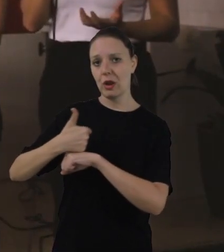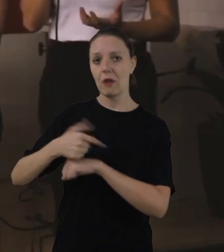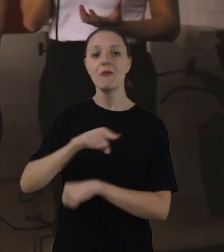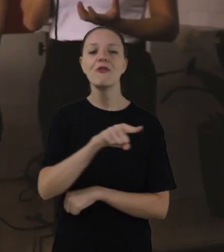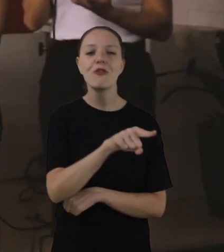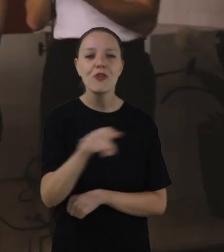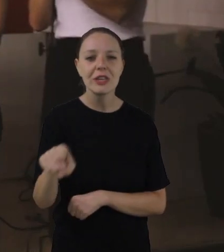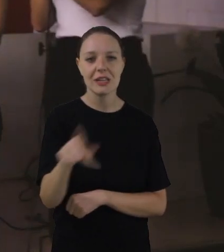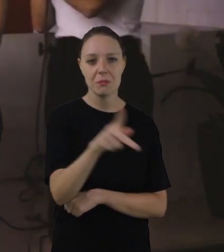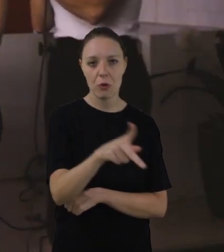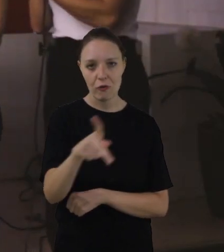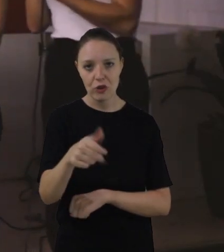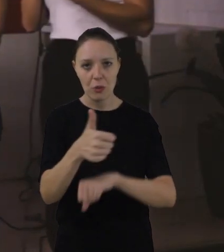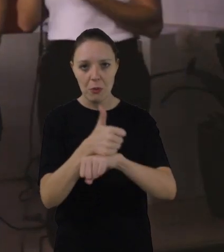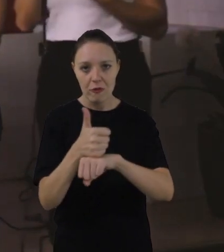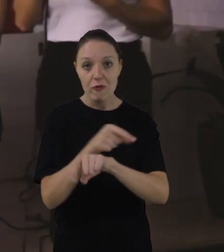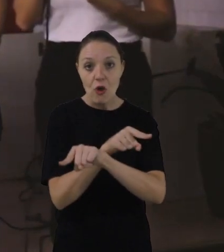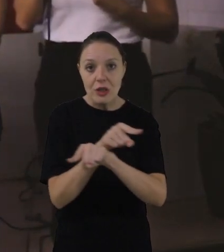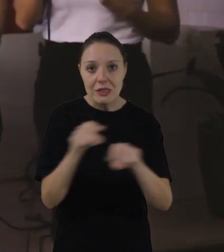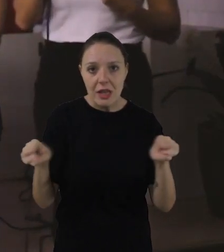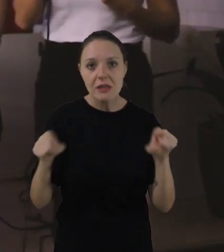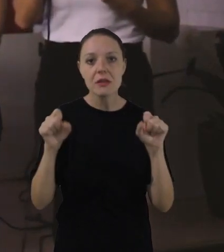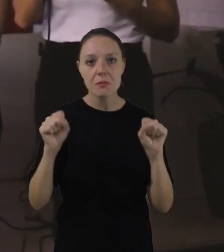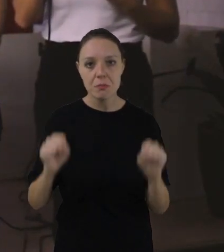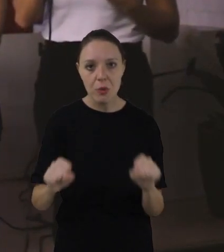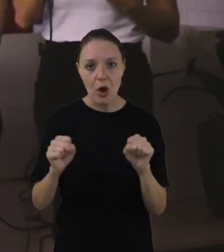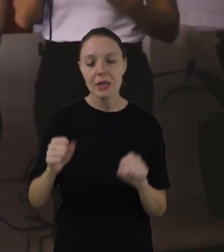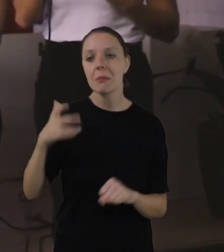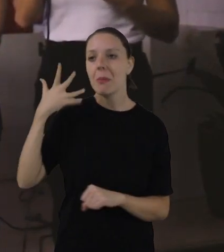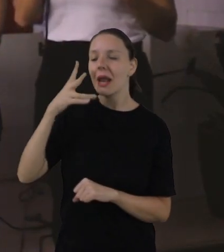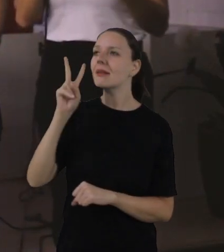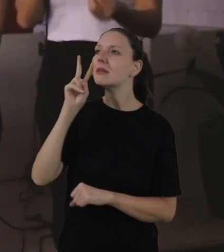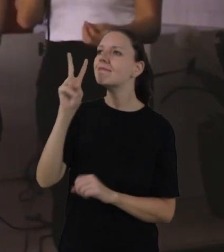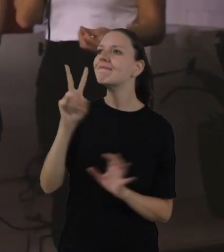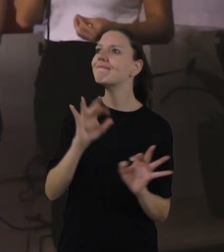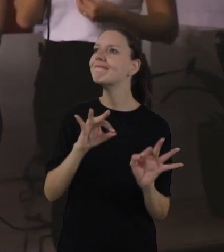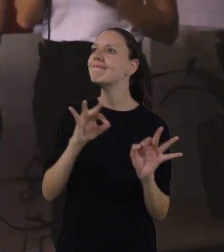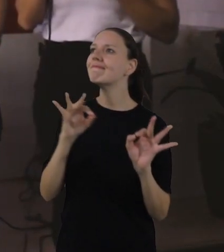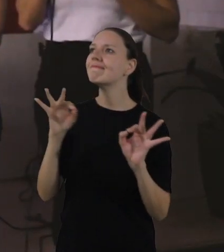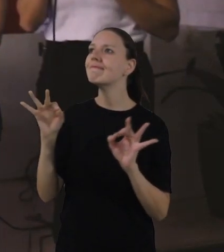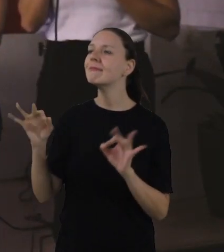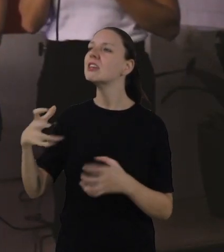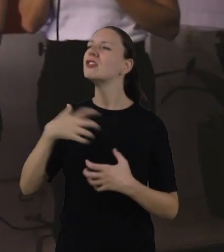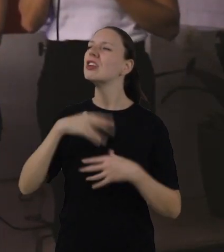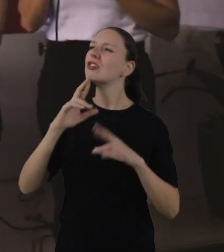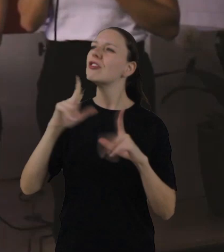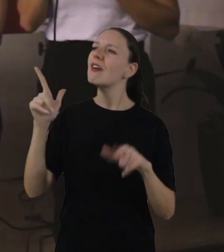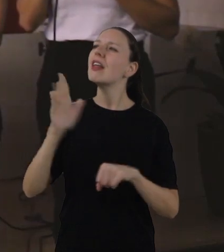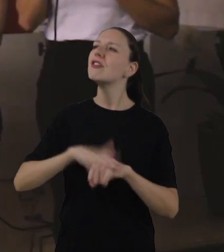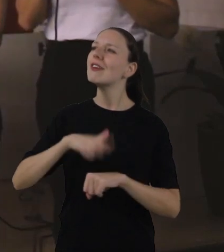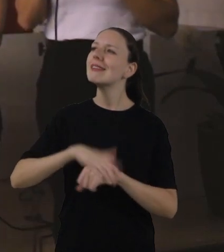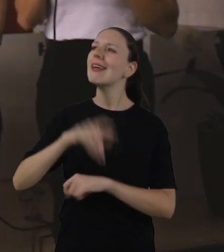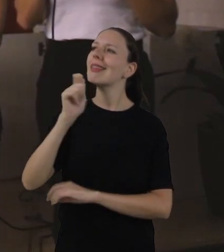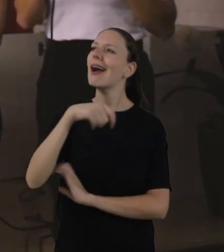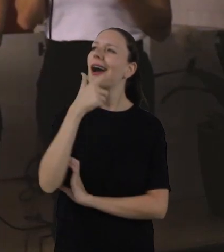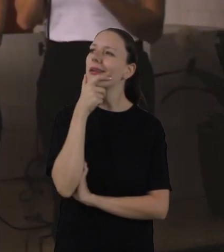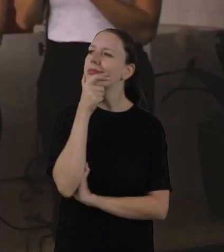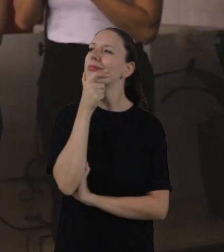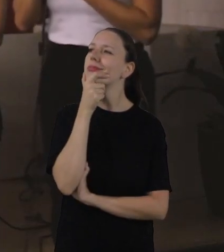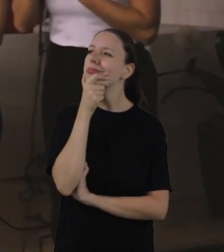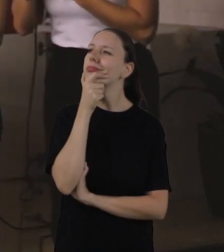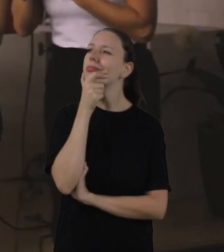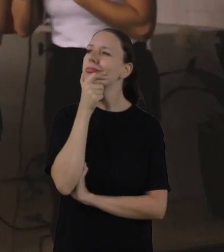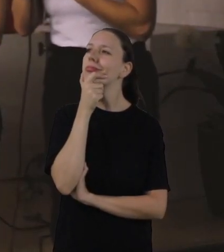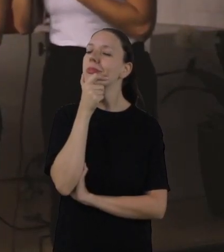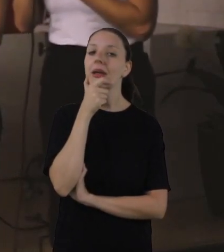como professores, podem buscar dessa fala provocativa da Dani e fazer diferente no dia a dia. Talvez eu